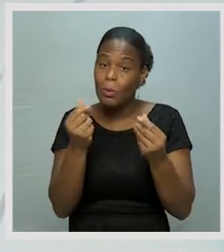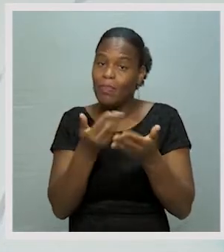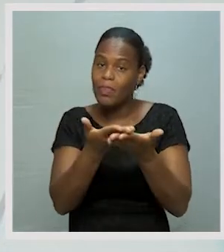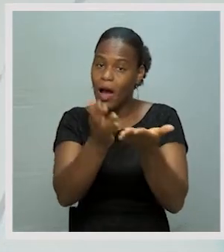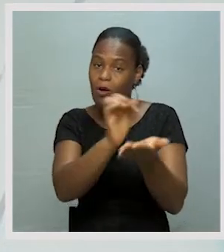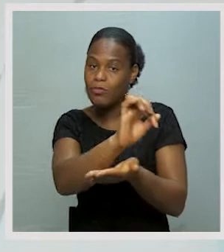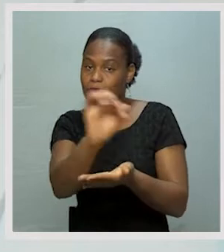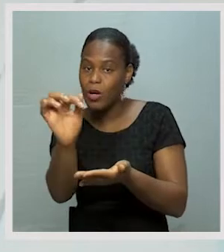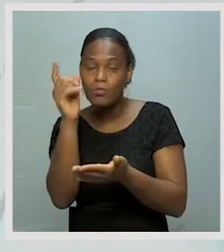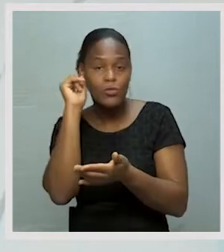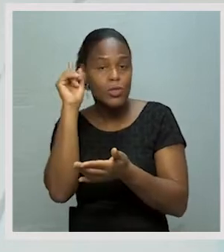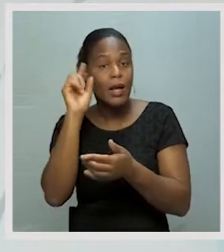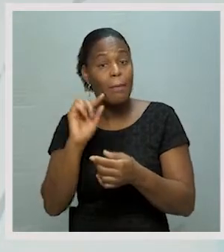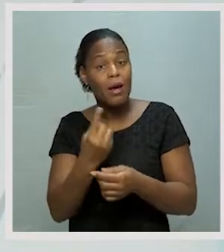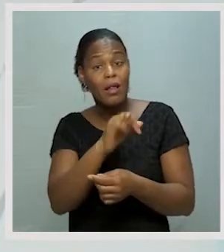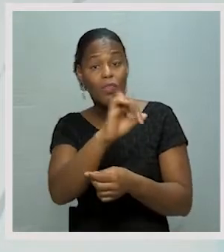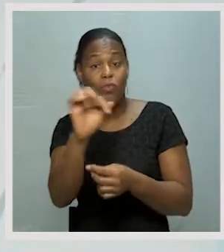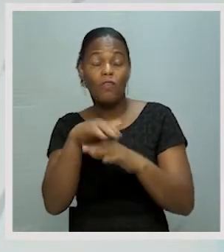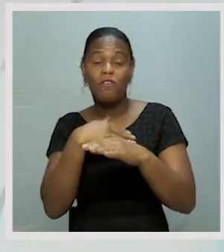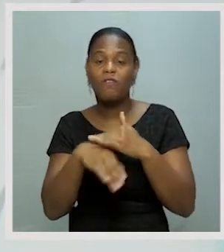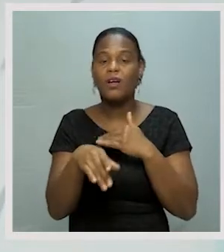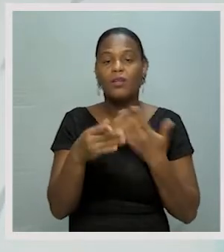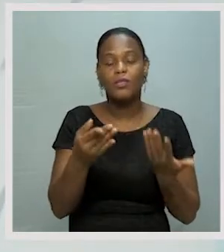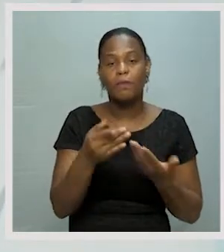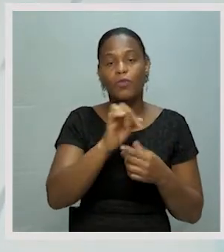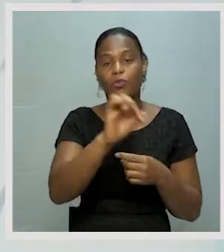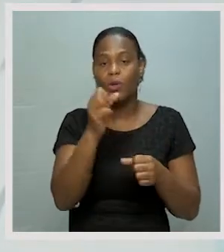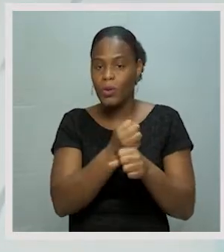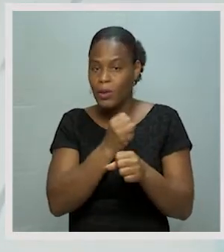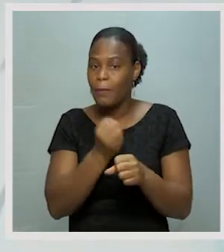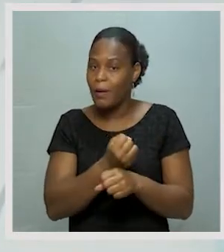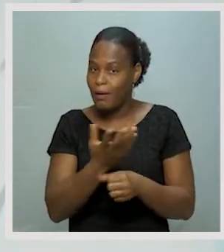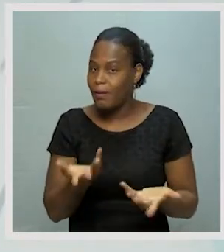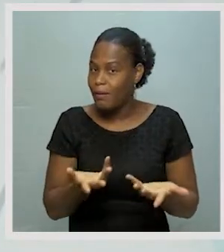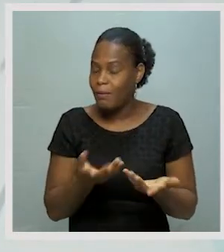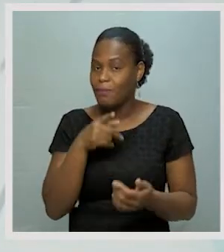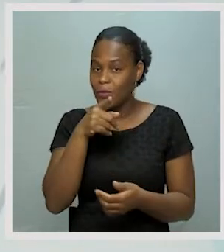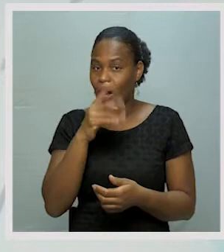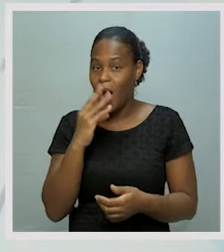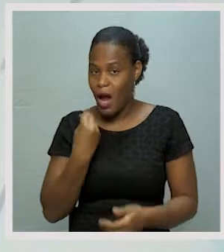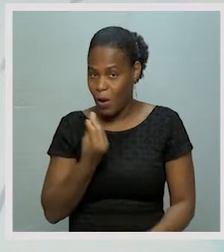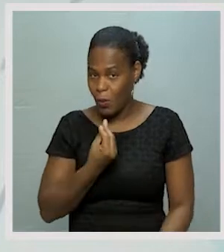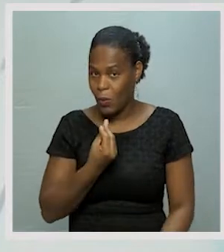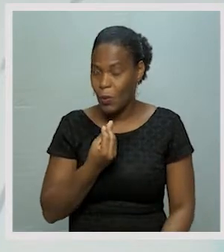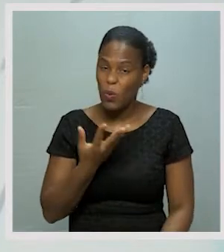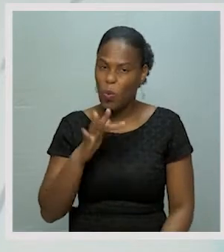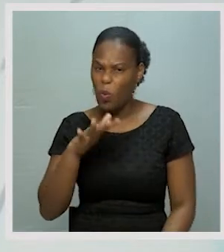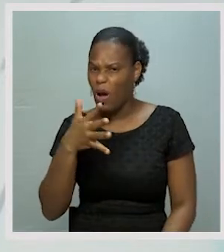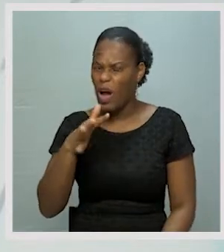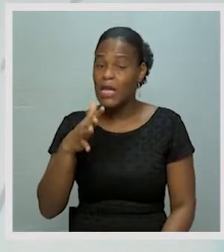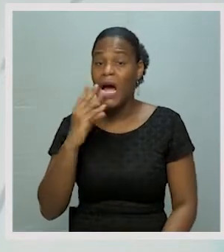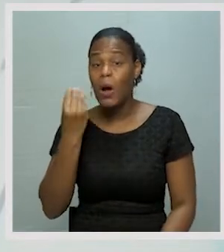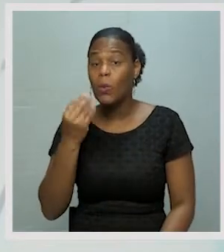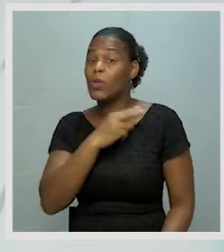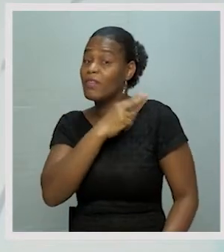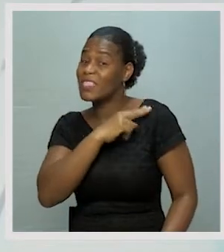a produção ou para a realização do vosso trabalho. Vocês são alunos quase pré-universitários,